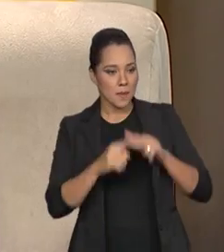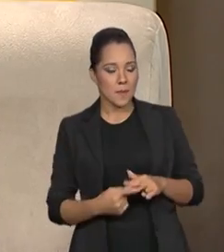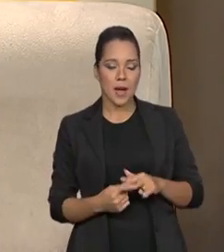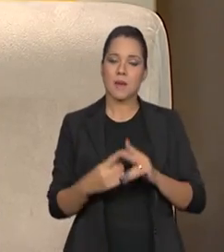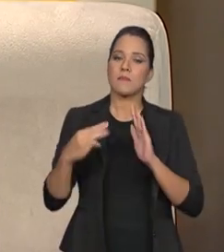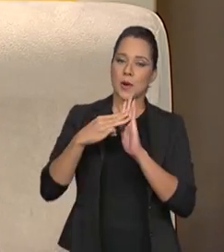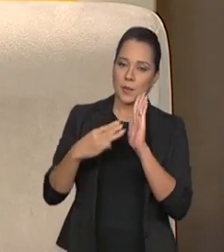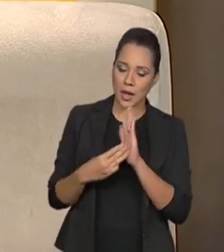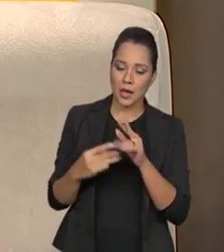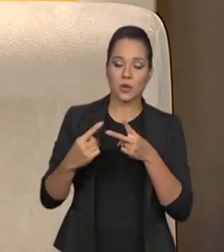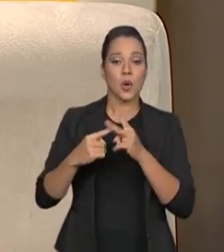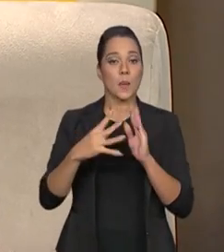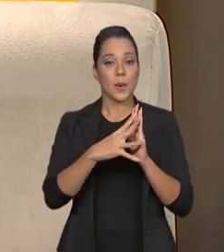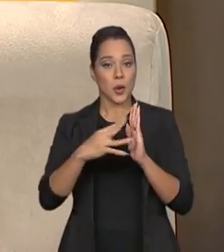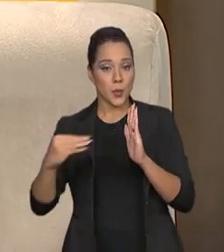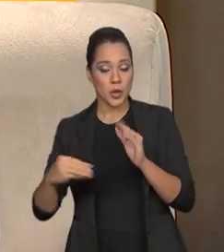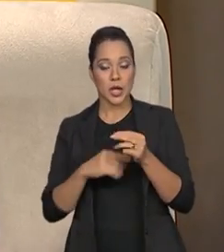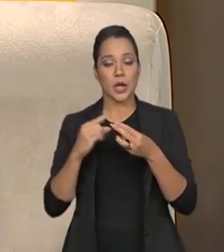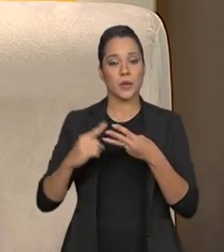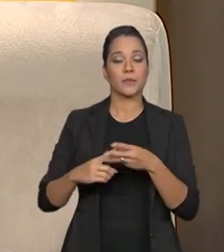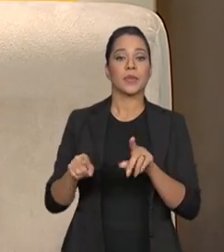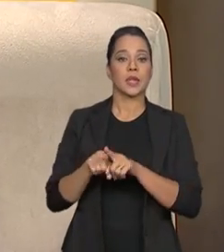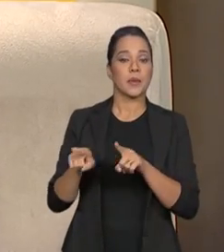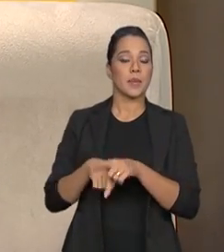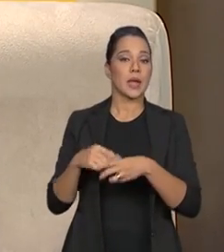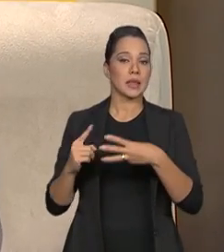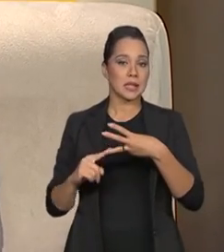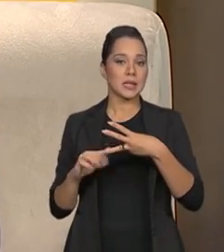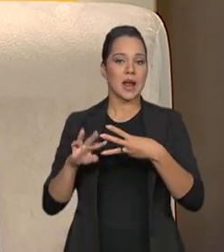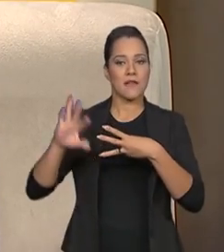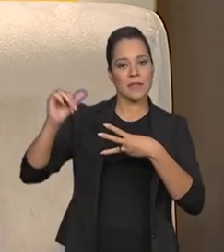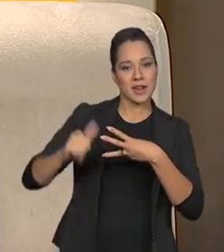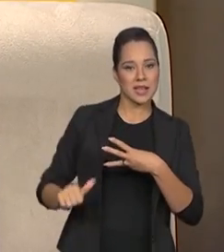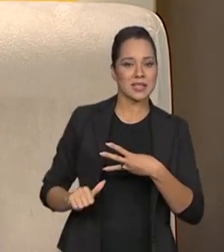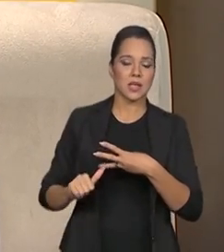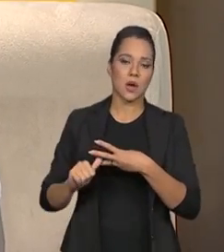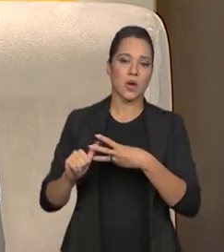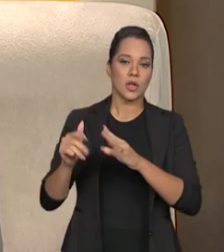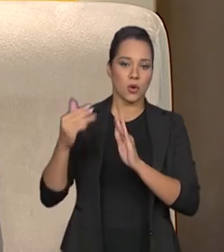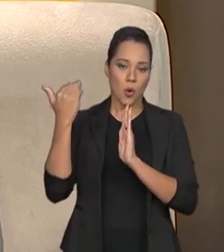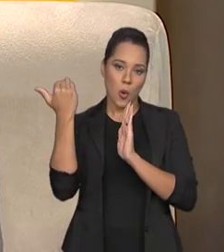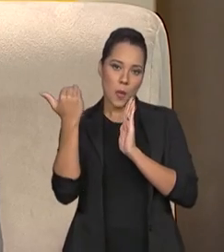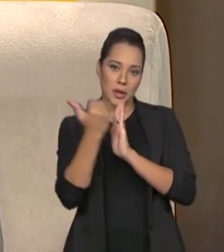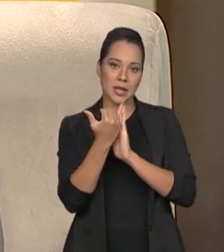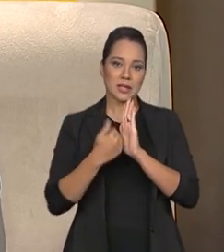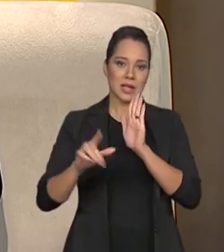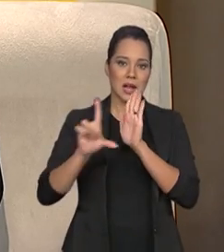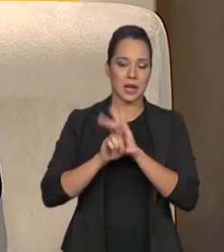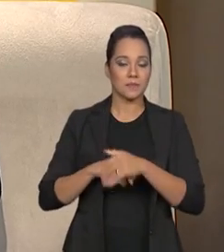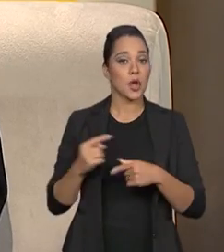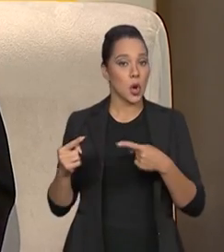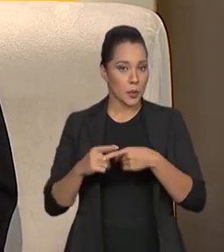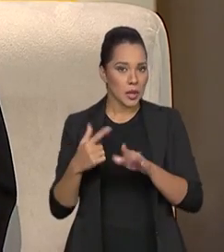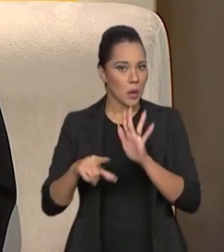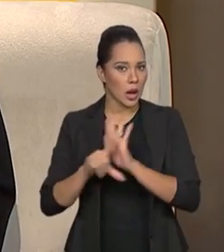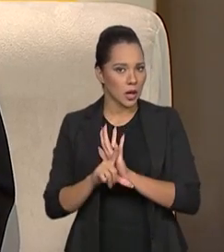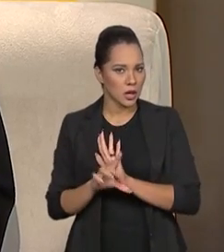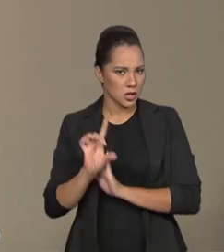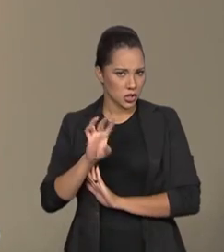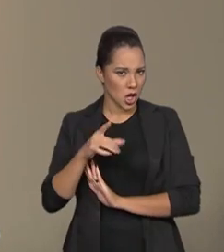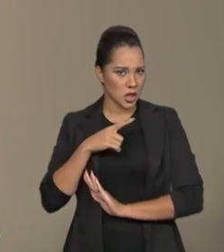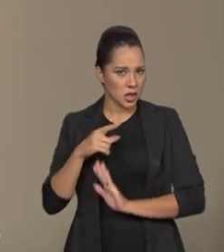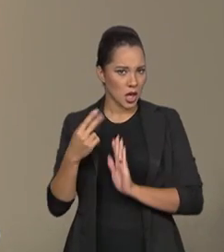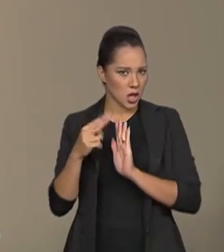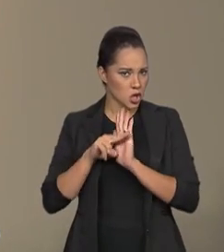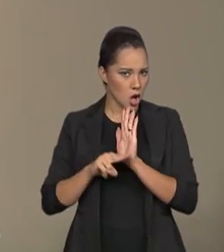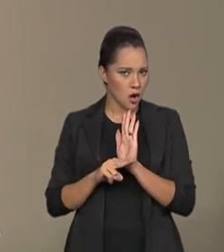metodologia pela padronização e o terceiro Pilar é a avaliação do conformidade Tá De acordo com a norma porque não adianta só ter